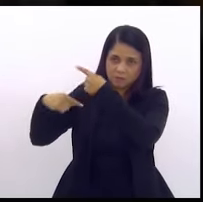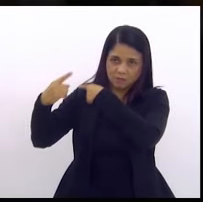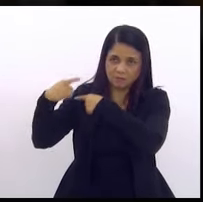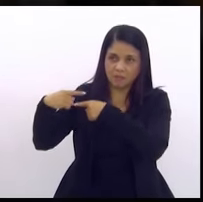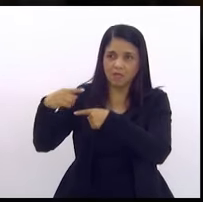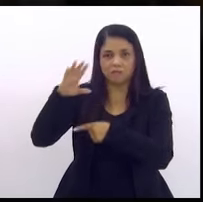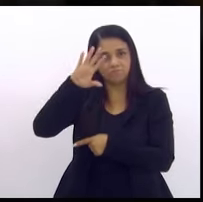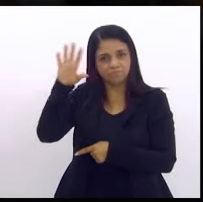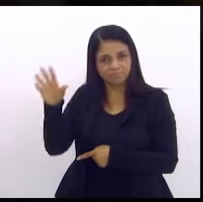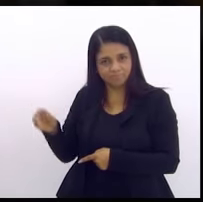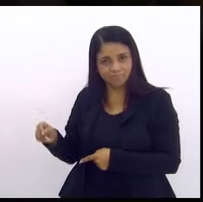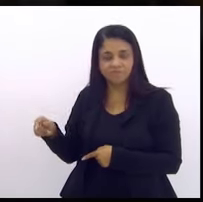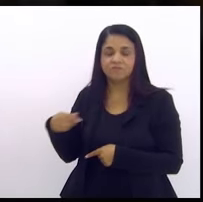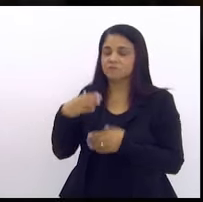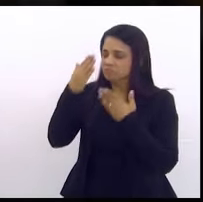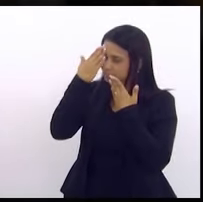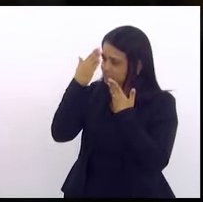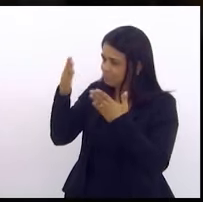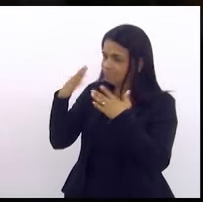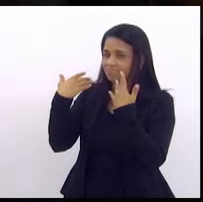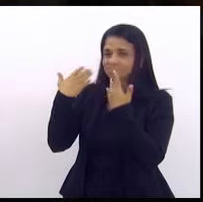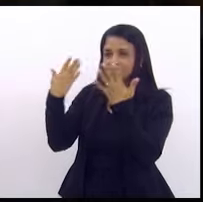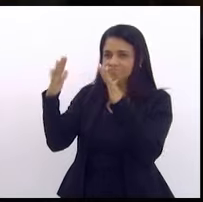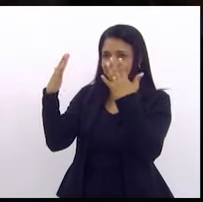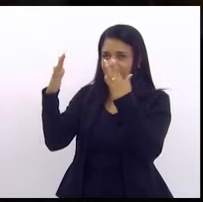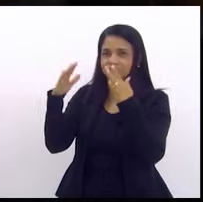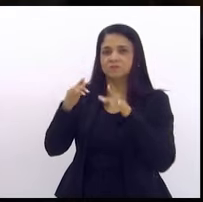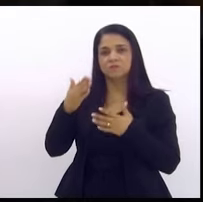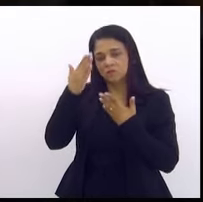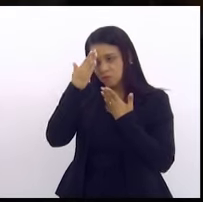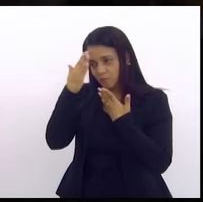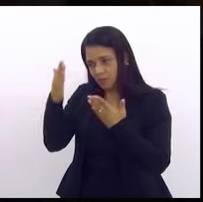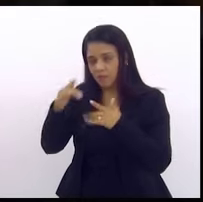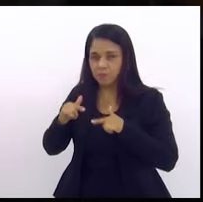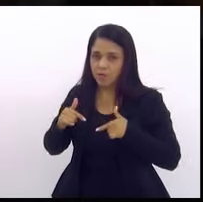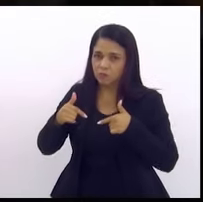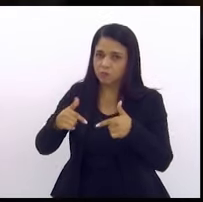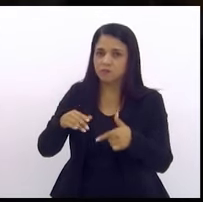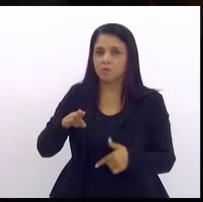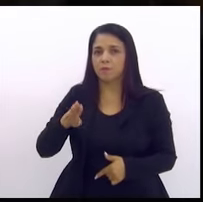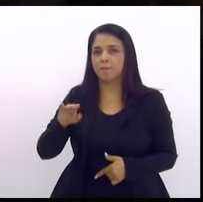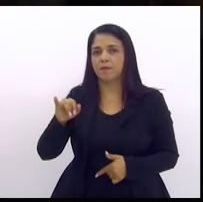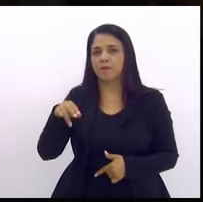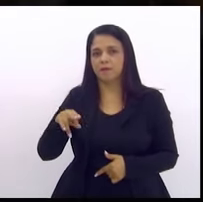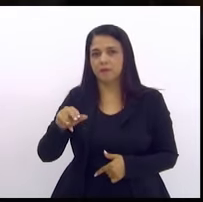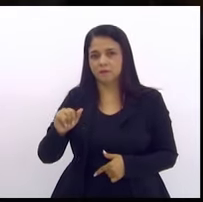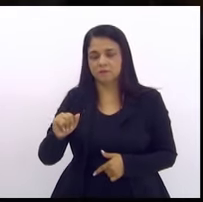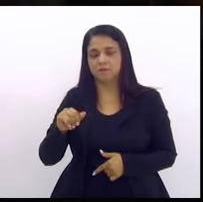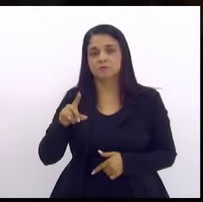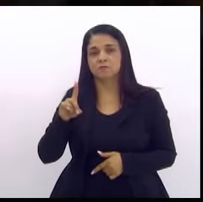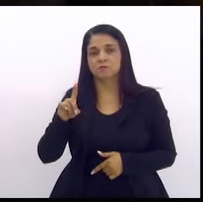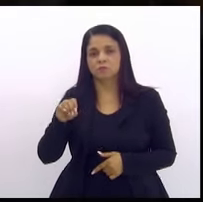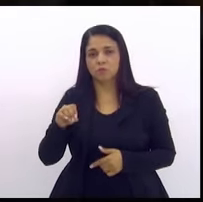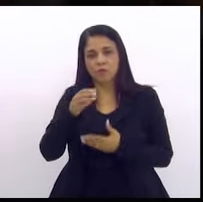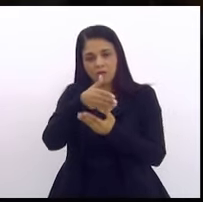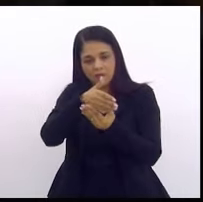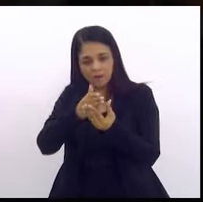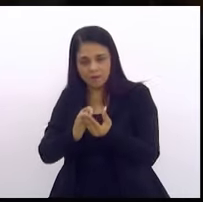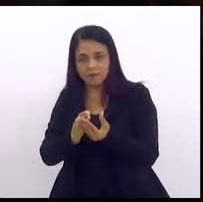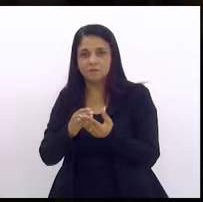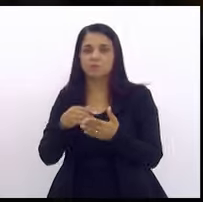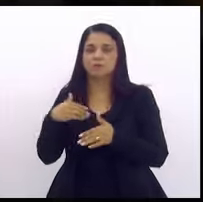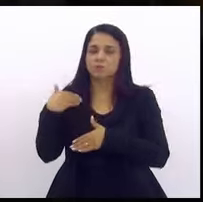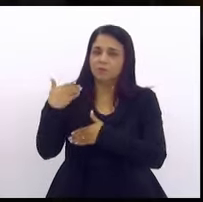isso, parabéns de novo, muito obrigada pela atuação de vocês, baianas do Acarajé, nesse processo. E aí,